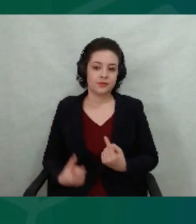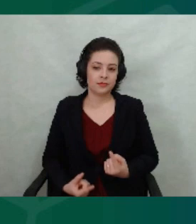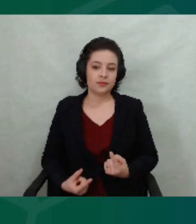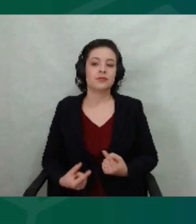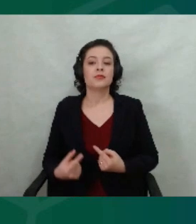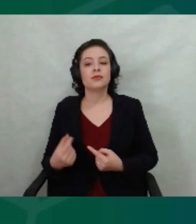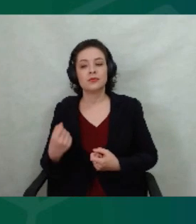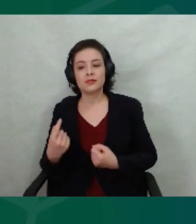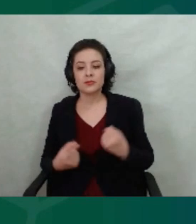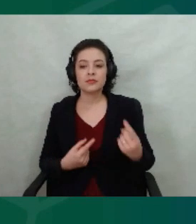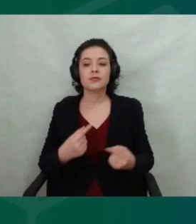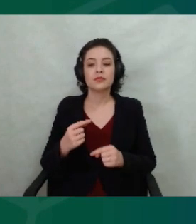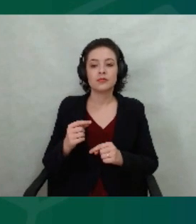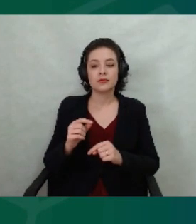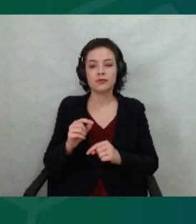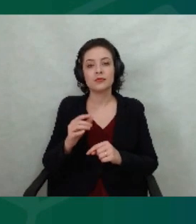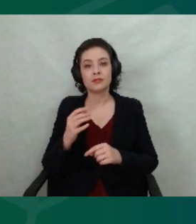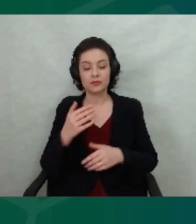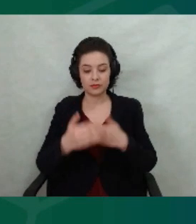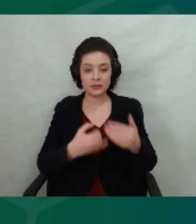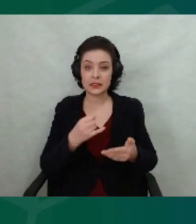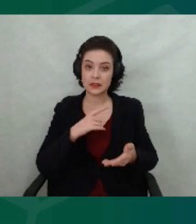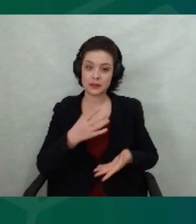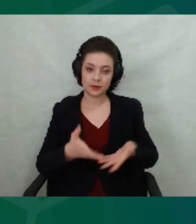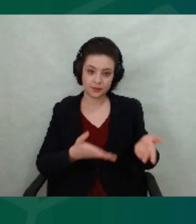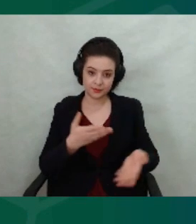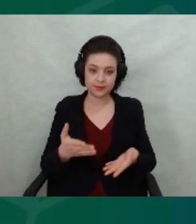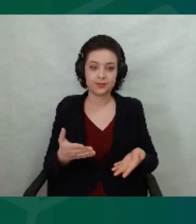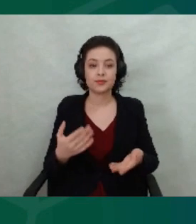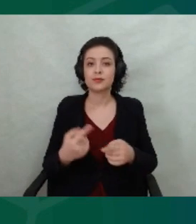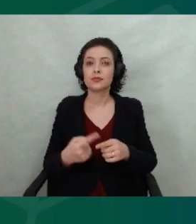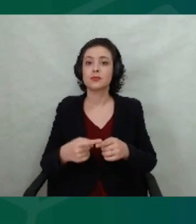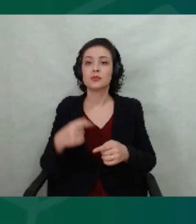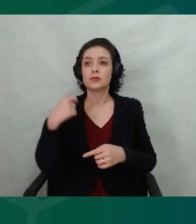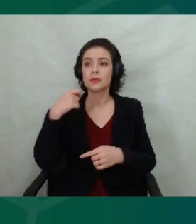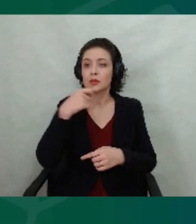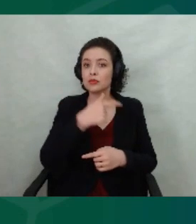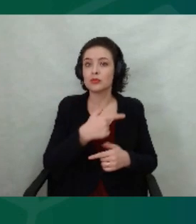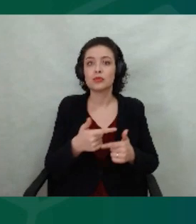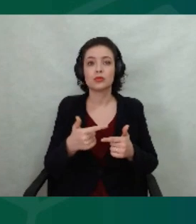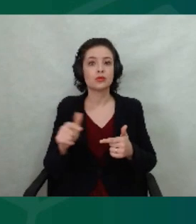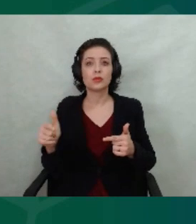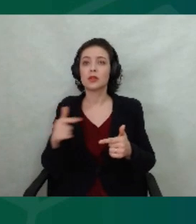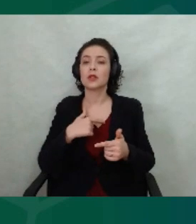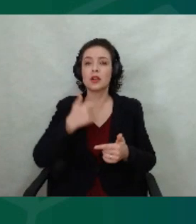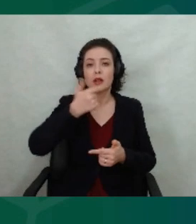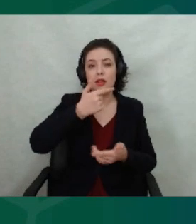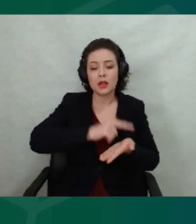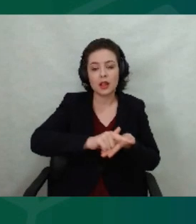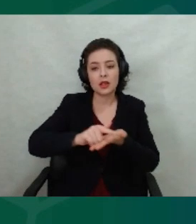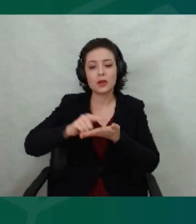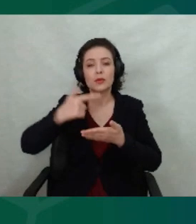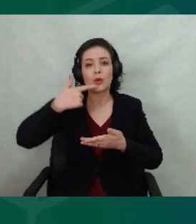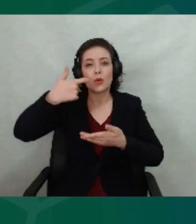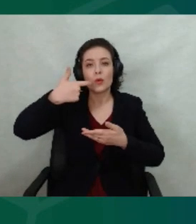colaborações sistêmicas, ele pode também, uma vez que não é praticado um protocolo de higienização, de aspiração